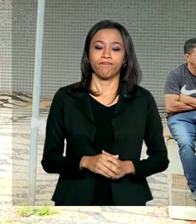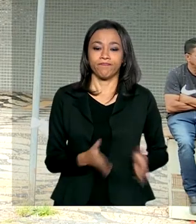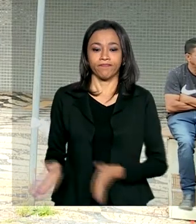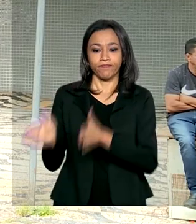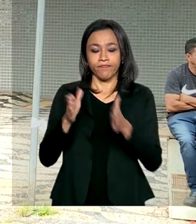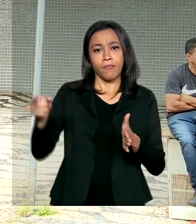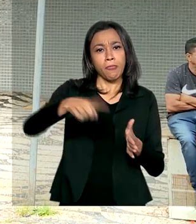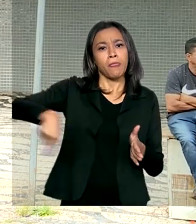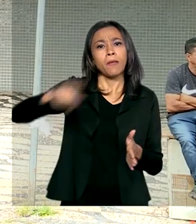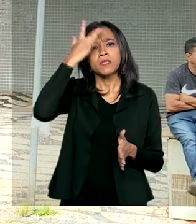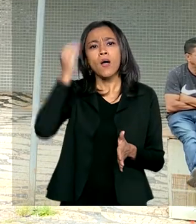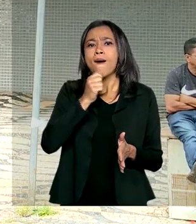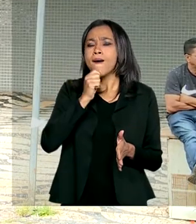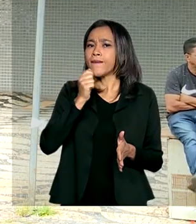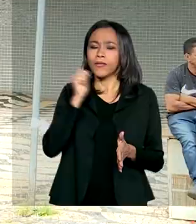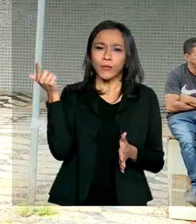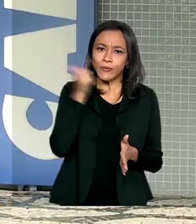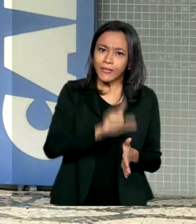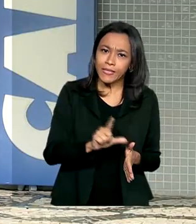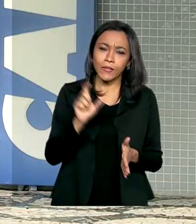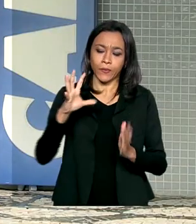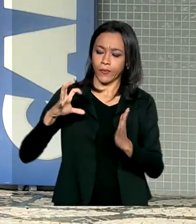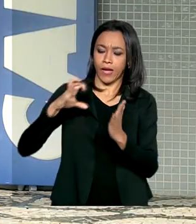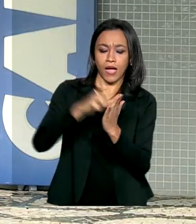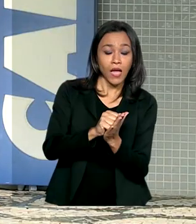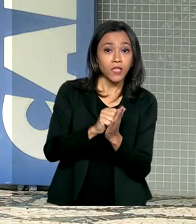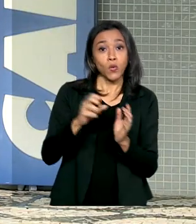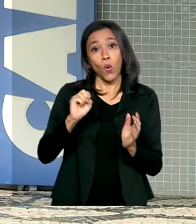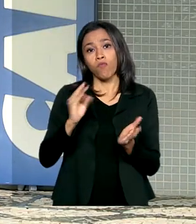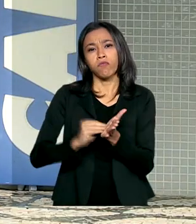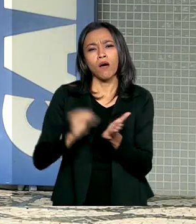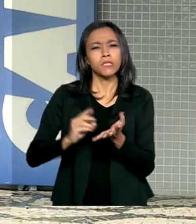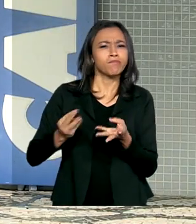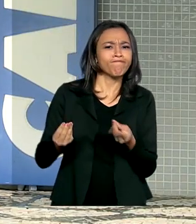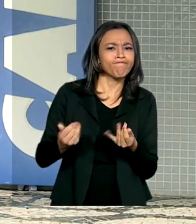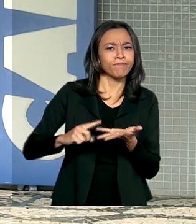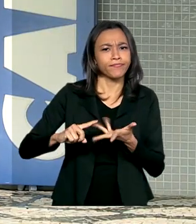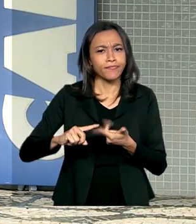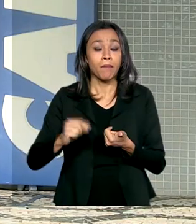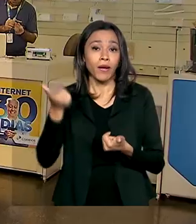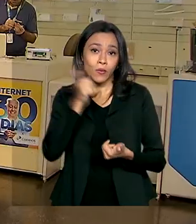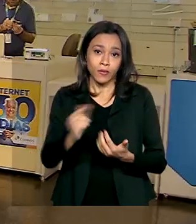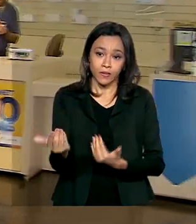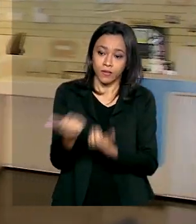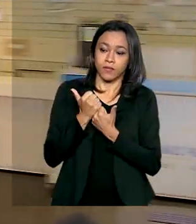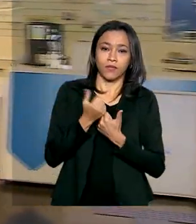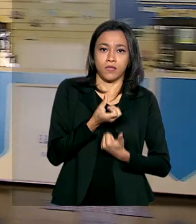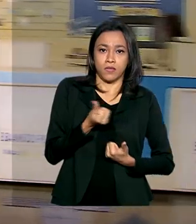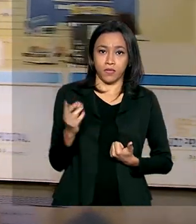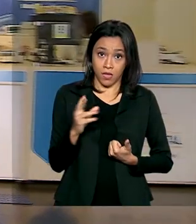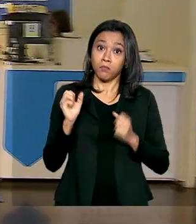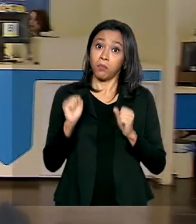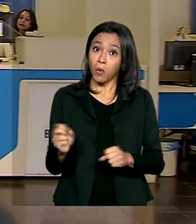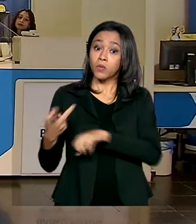Brasileiros que ainda não conseguiram fazer ou finalizar o Cadastro do Auxílio Emergencial para receber os 600 reais poderão procurar